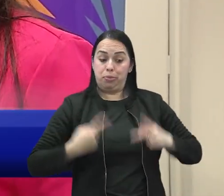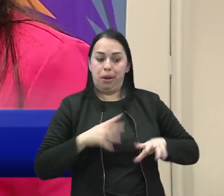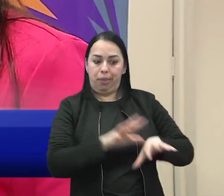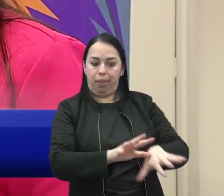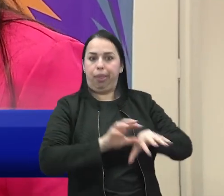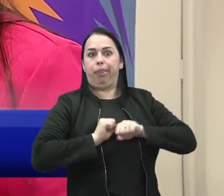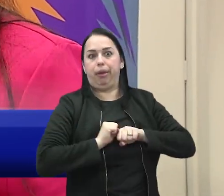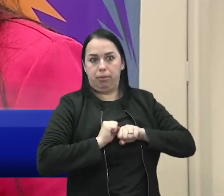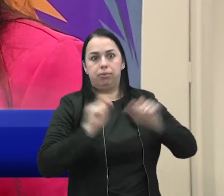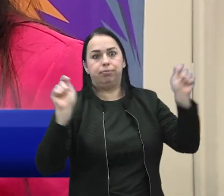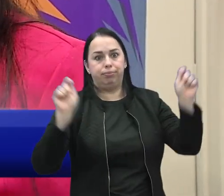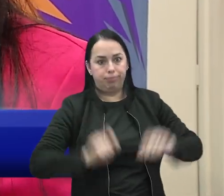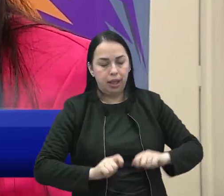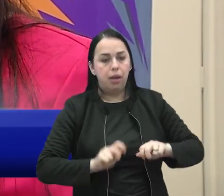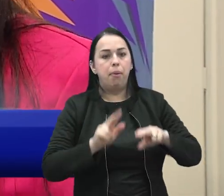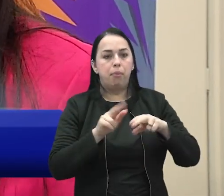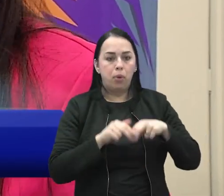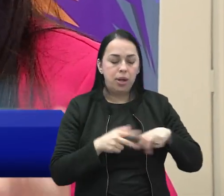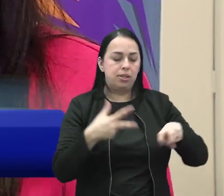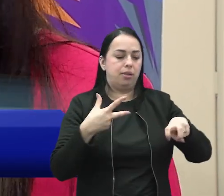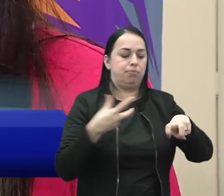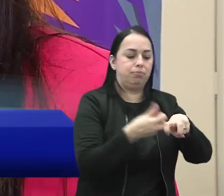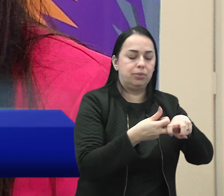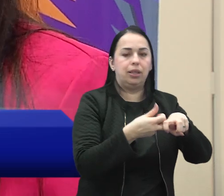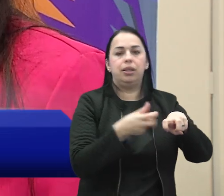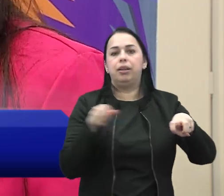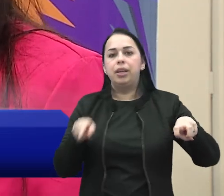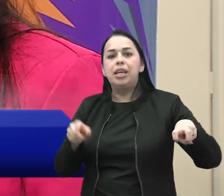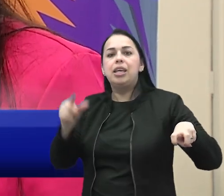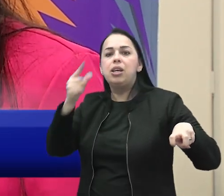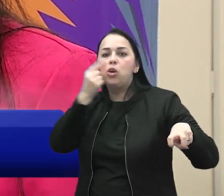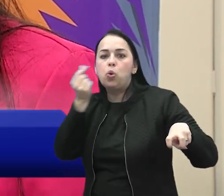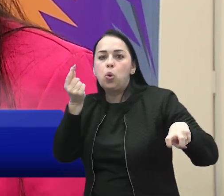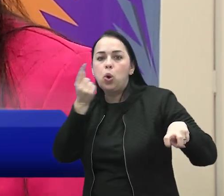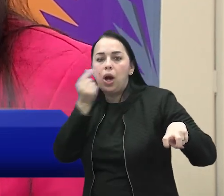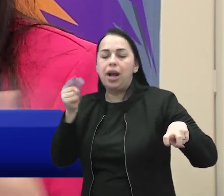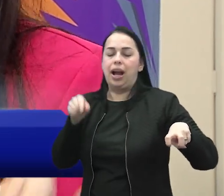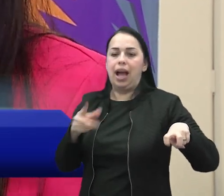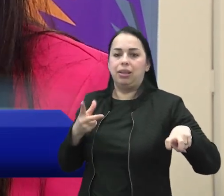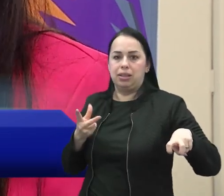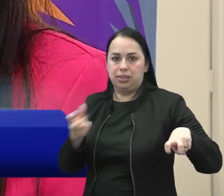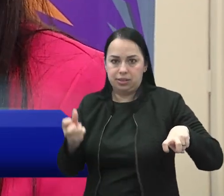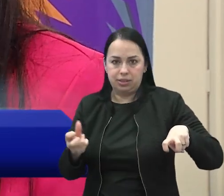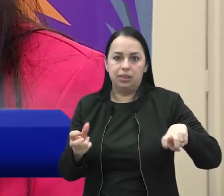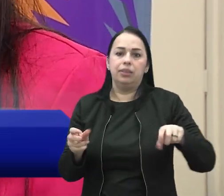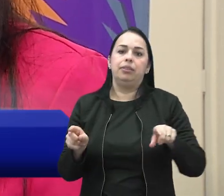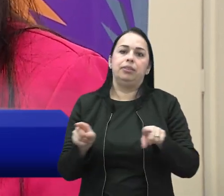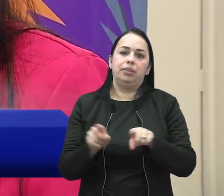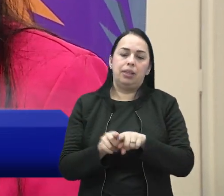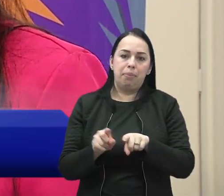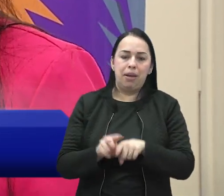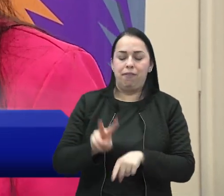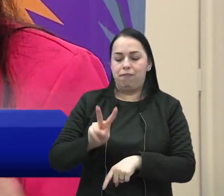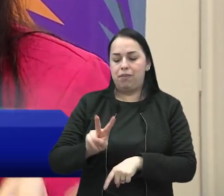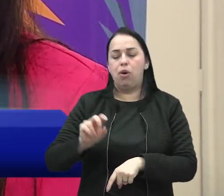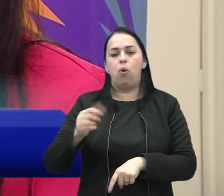animais para os humanos, ela é obrigatória, tanto para os cães quanto para os gatos. Para os cães, a gente tem também as polivalentes, então